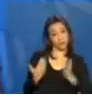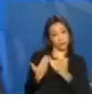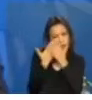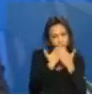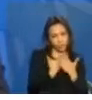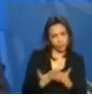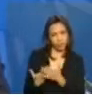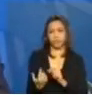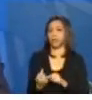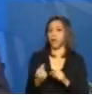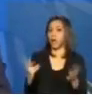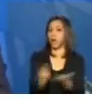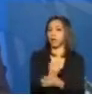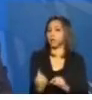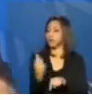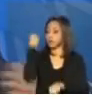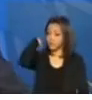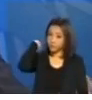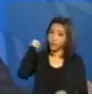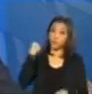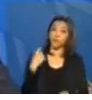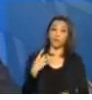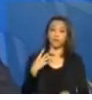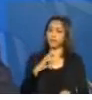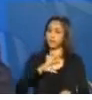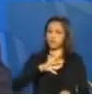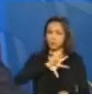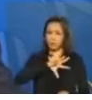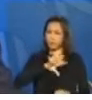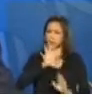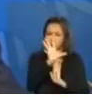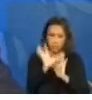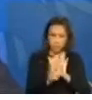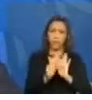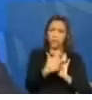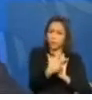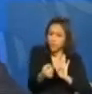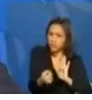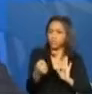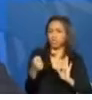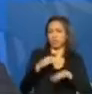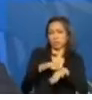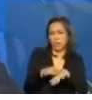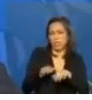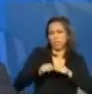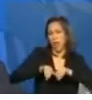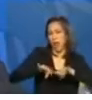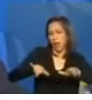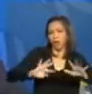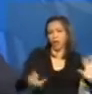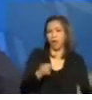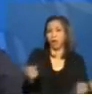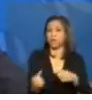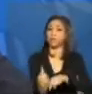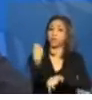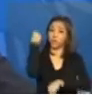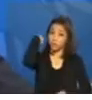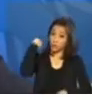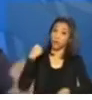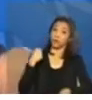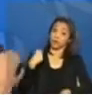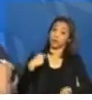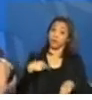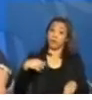formulação que ocorreu em todo o século XX, em todas as epidemias que a humanidade vivenciou, deve se